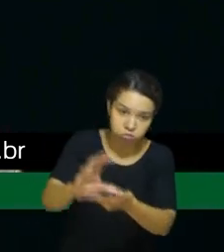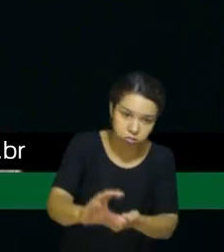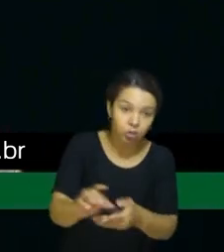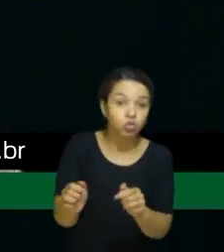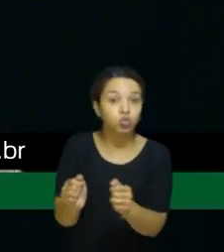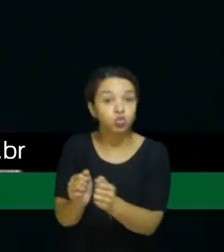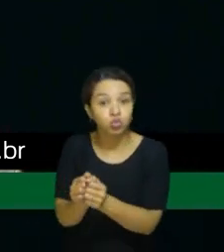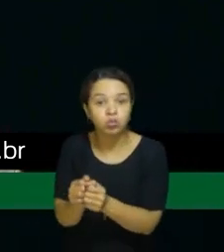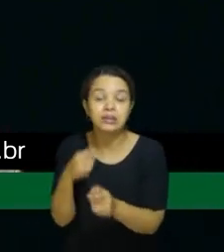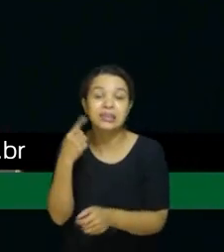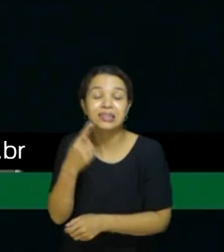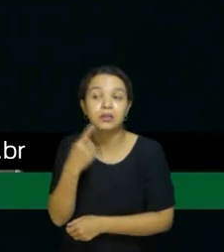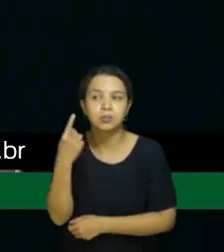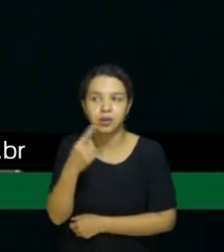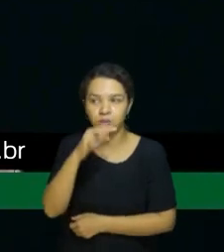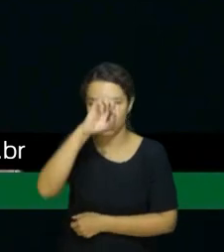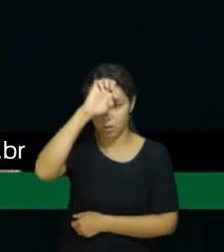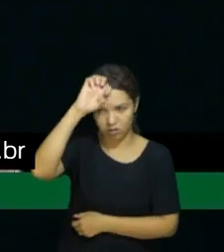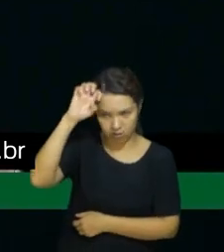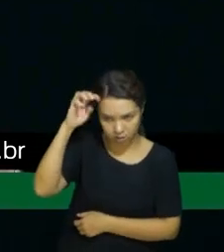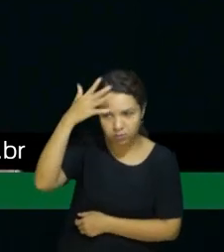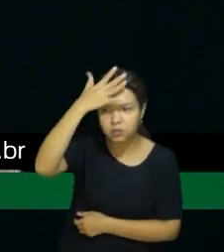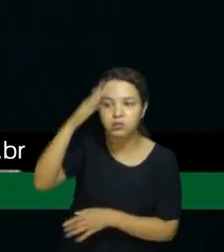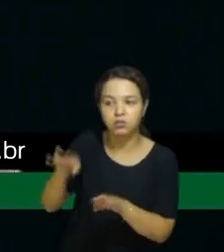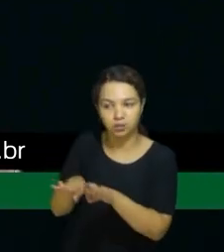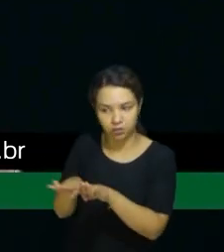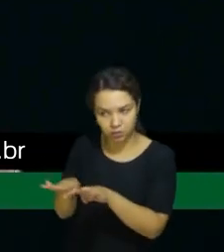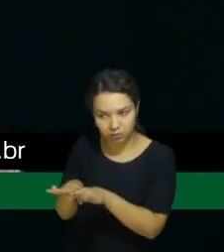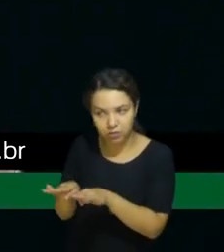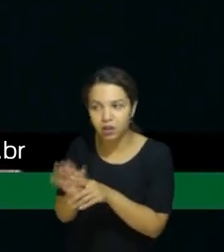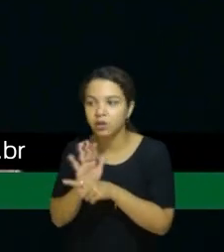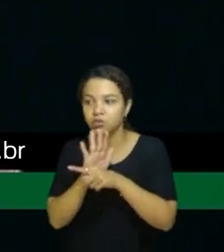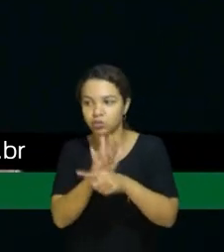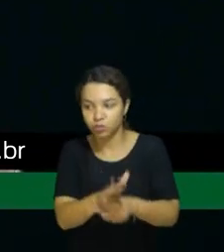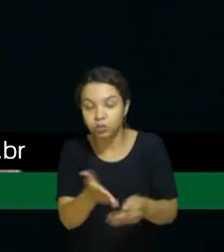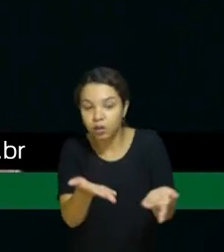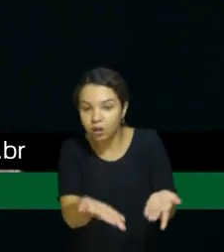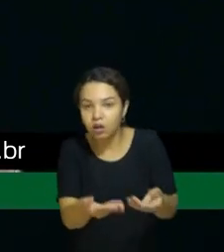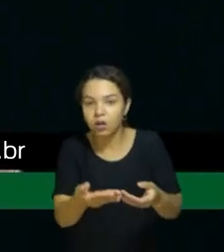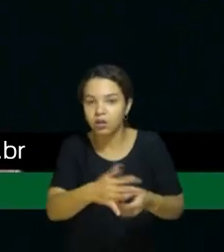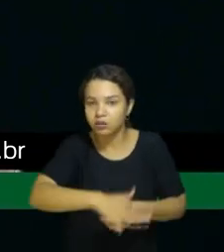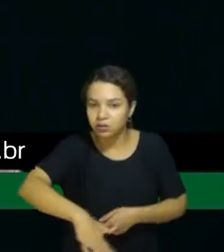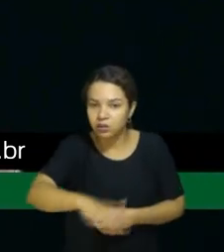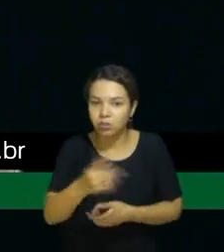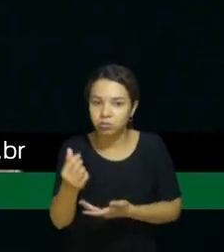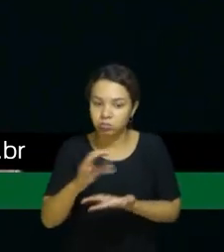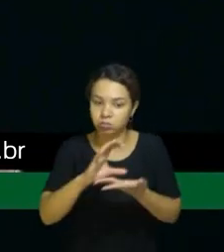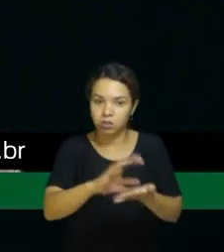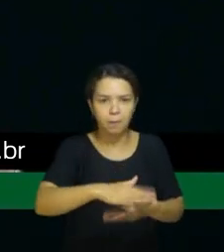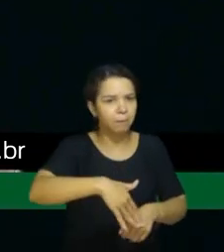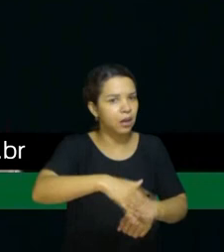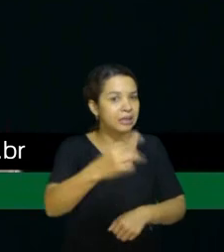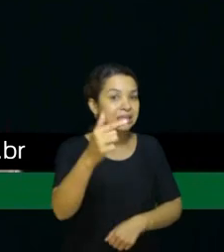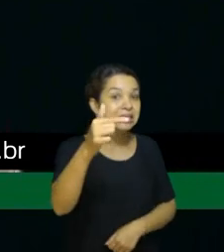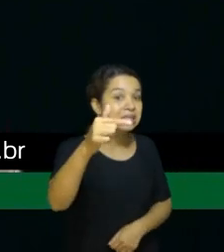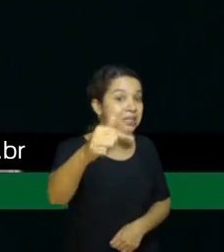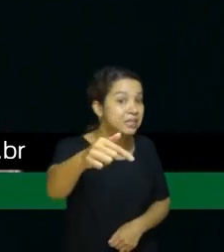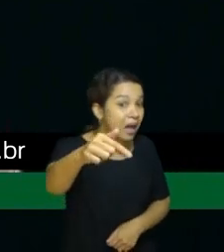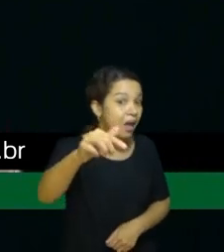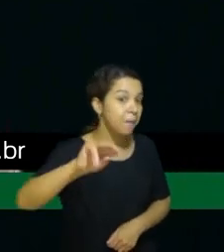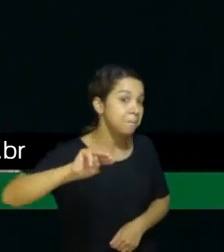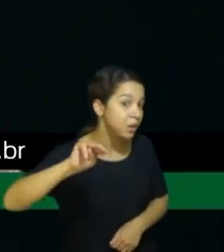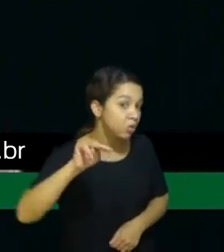Vale do Itajaí trazendo investimentos paraa nossa região foram mais de 7 milhões de reais somente paraa saúde de